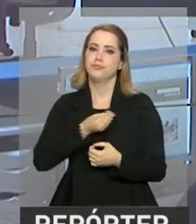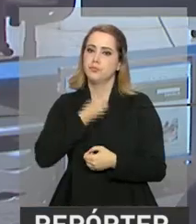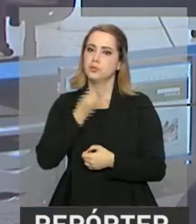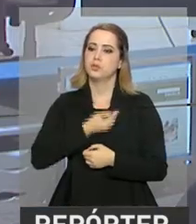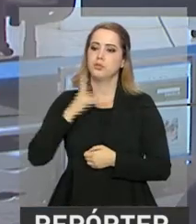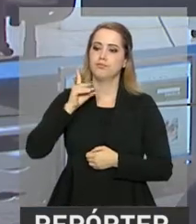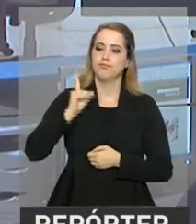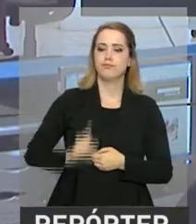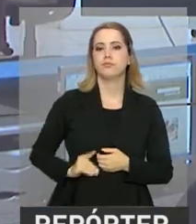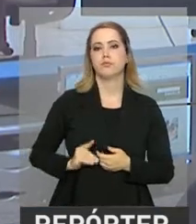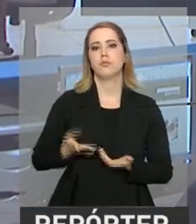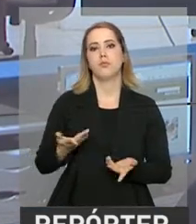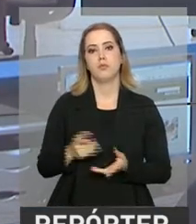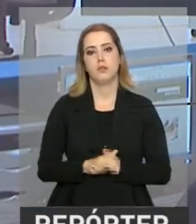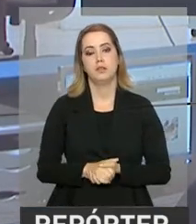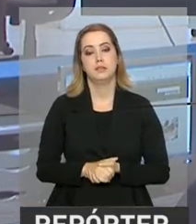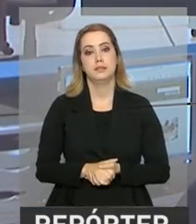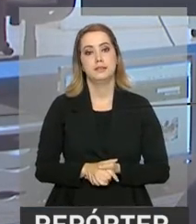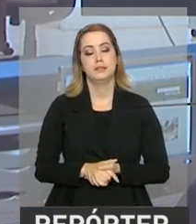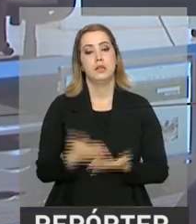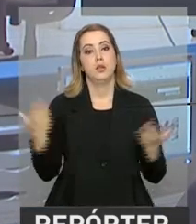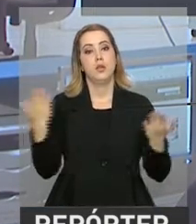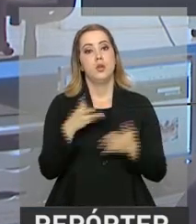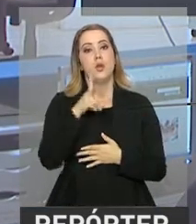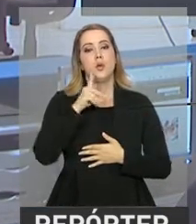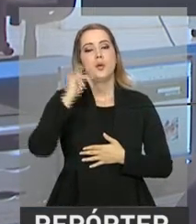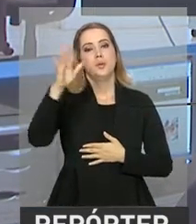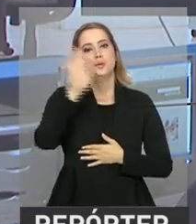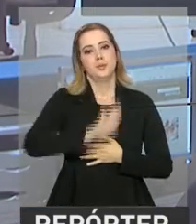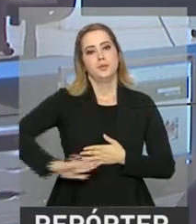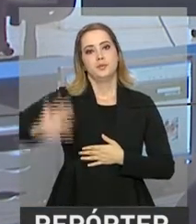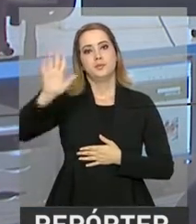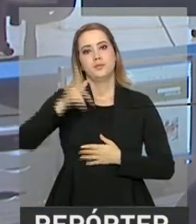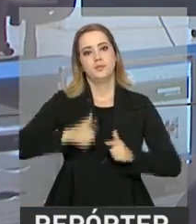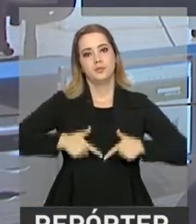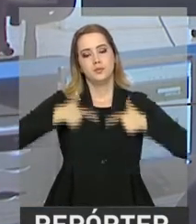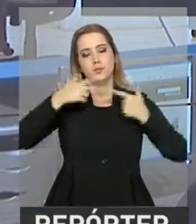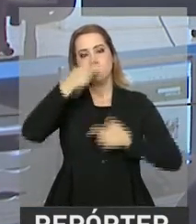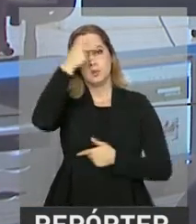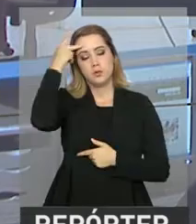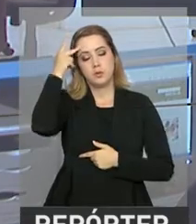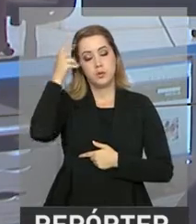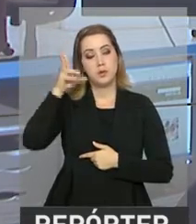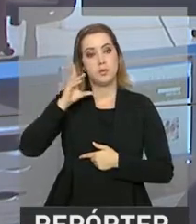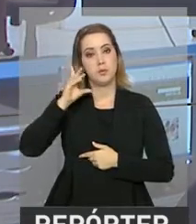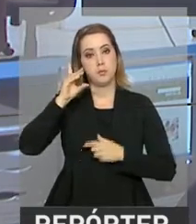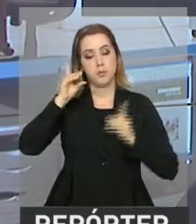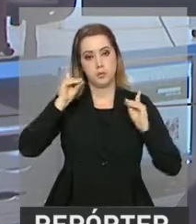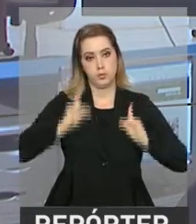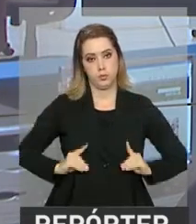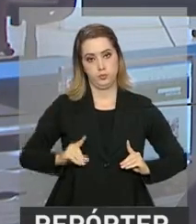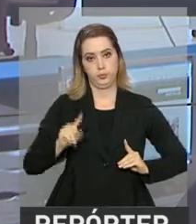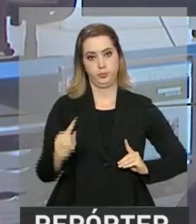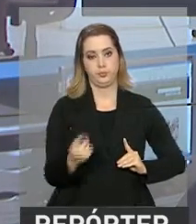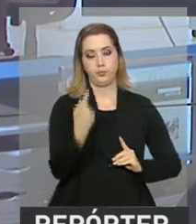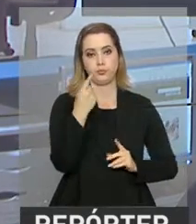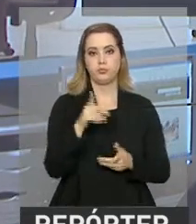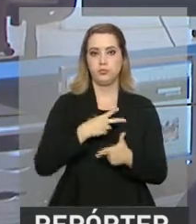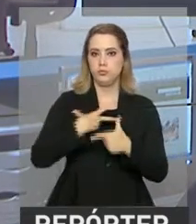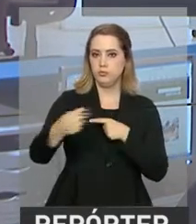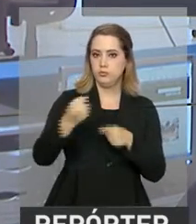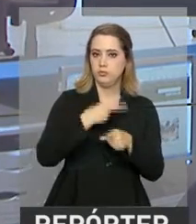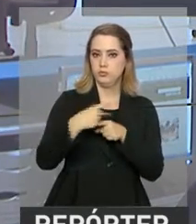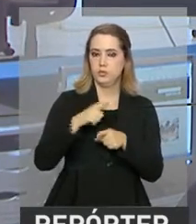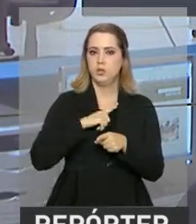dignidade. No Dia Nacional de Luta da Pessoa com Deficiência, o Brasil celebra algumas conquistas, entre elas a definição